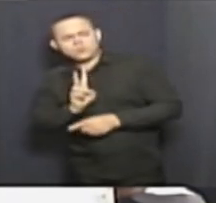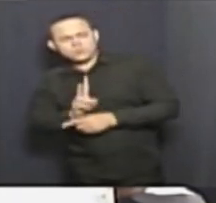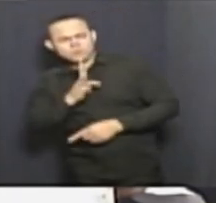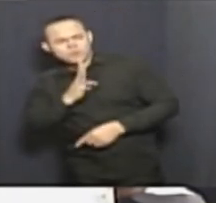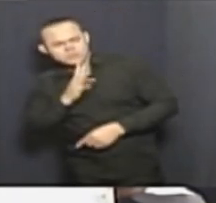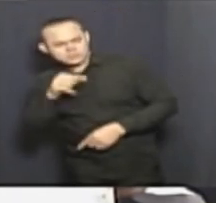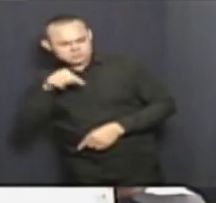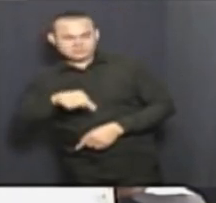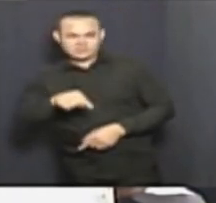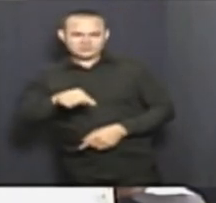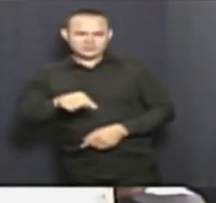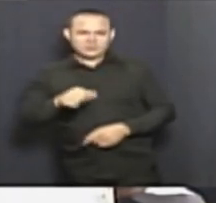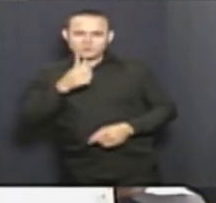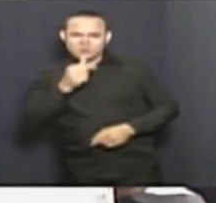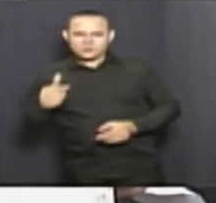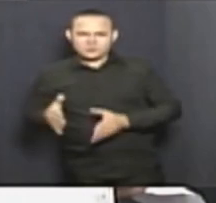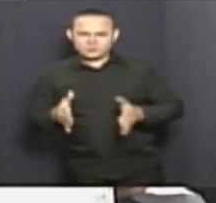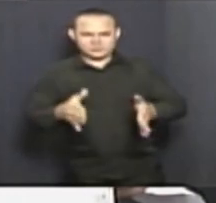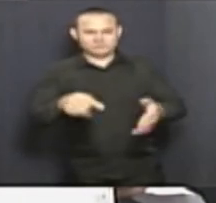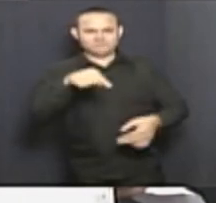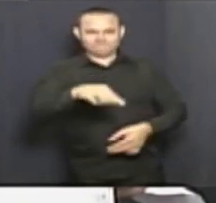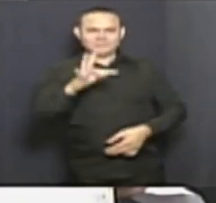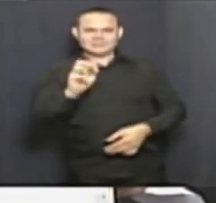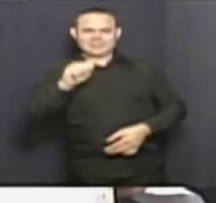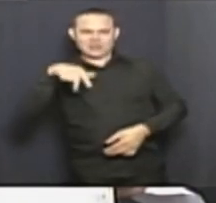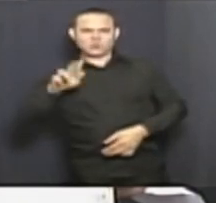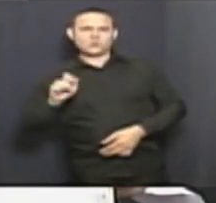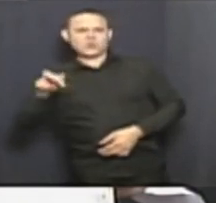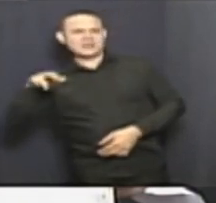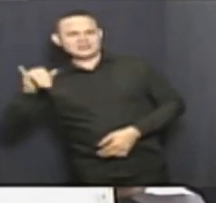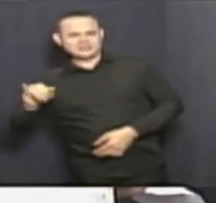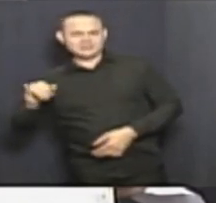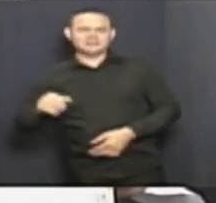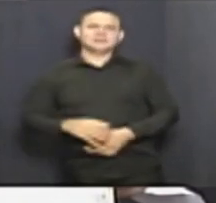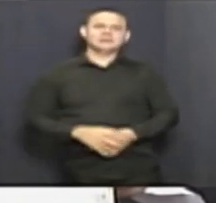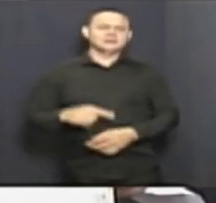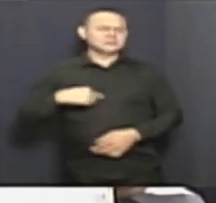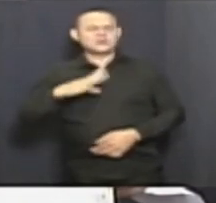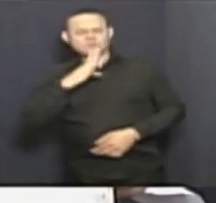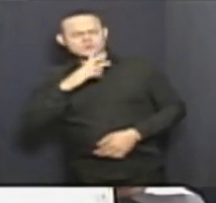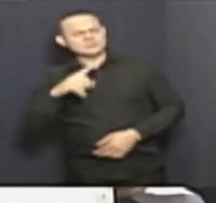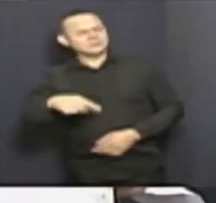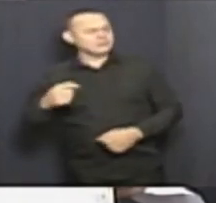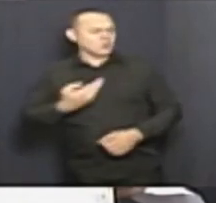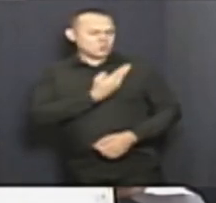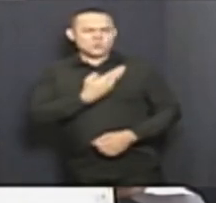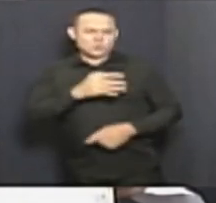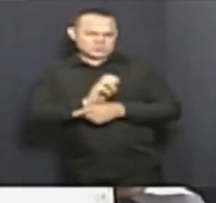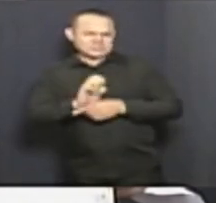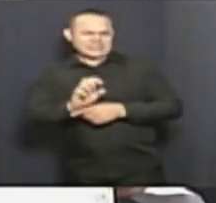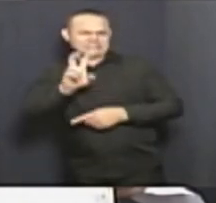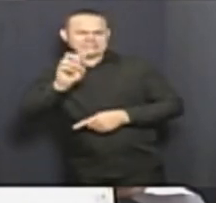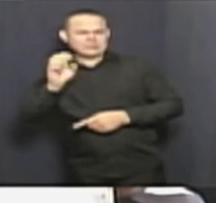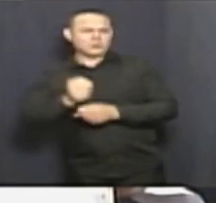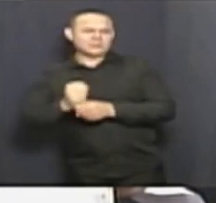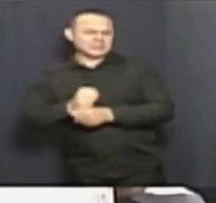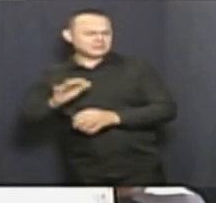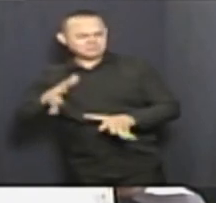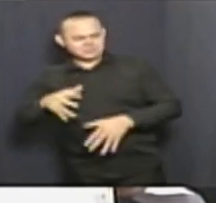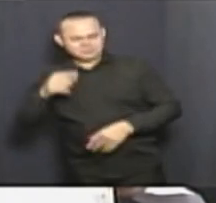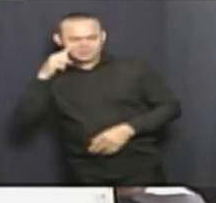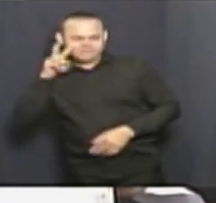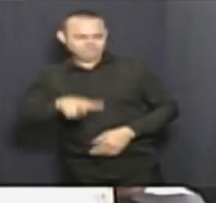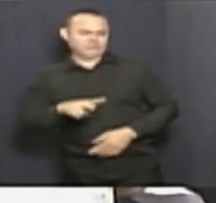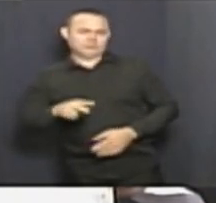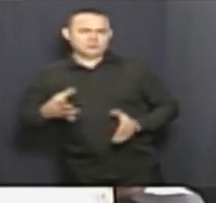resido aqui no estado é bem mais de 50 anos e ali está efetivamente um desastre